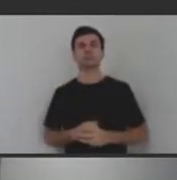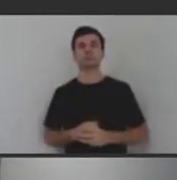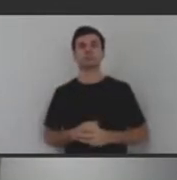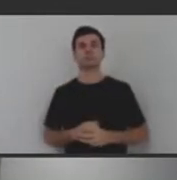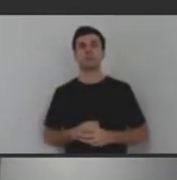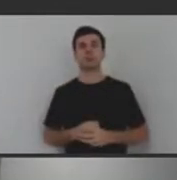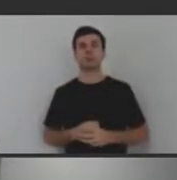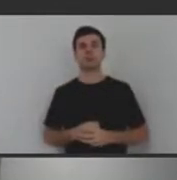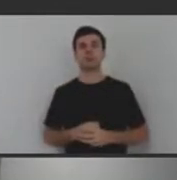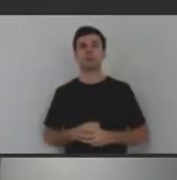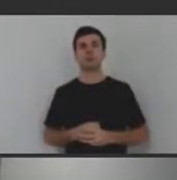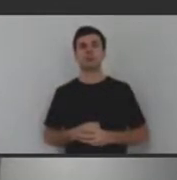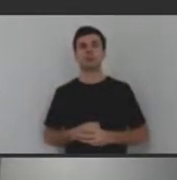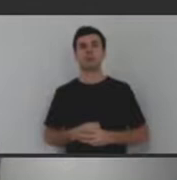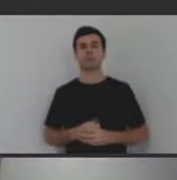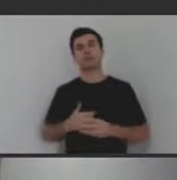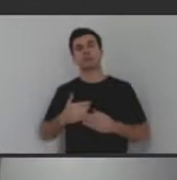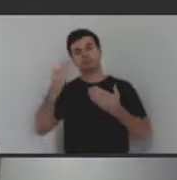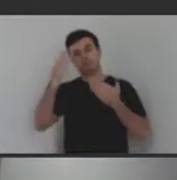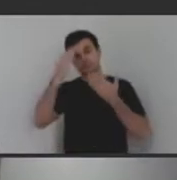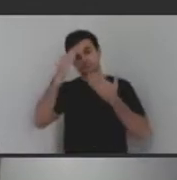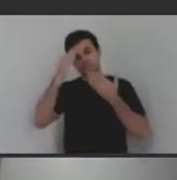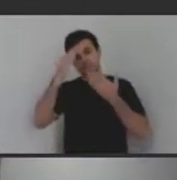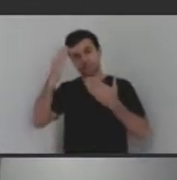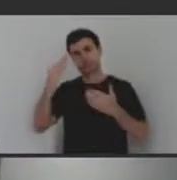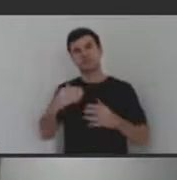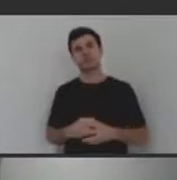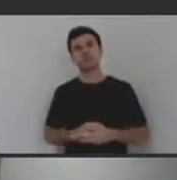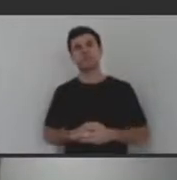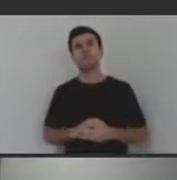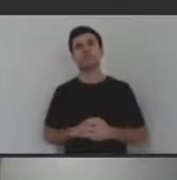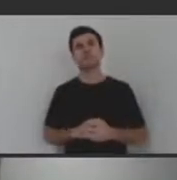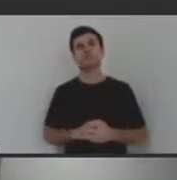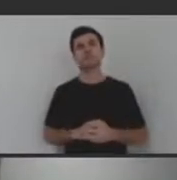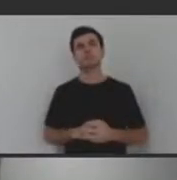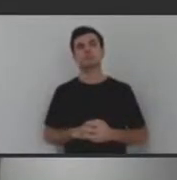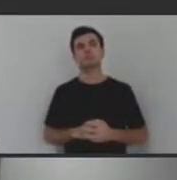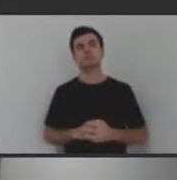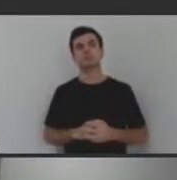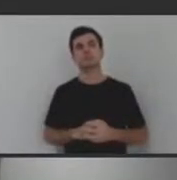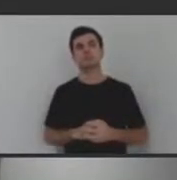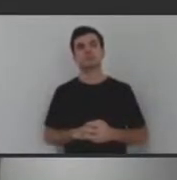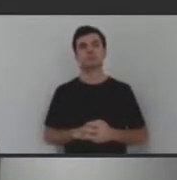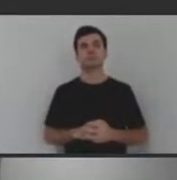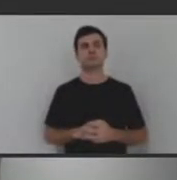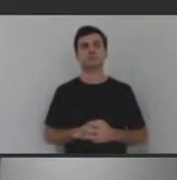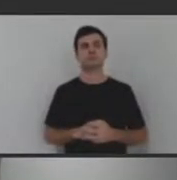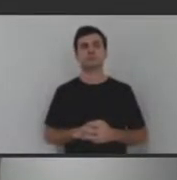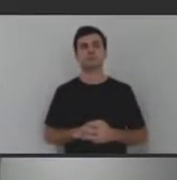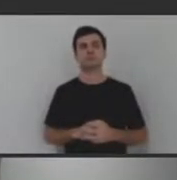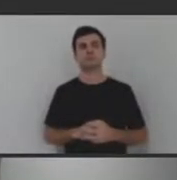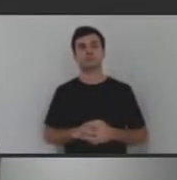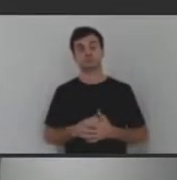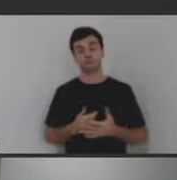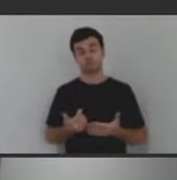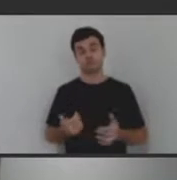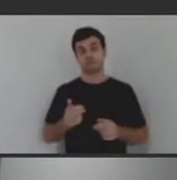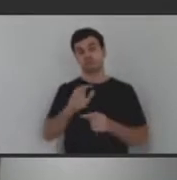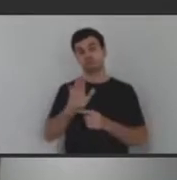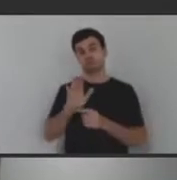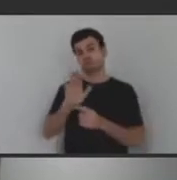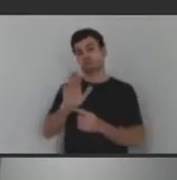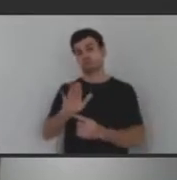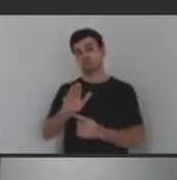eu agradeço extremamente o grupo social, todos aqueles que ajudaram também o Amigos em